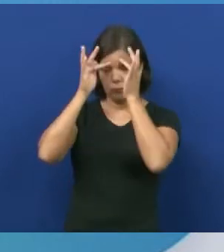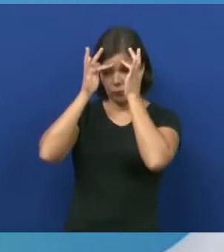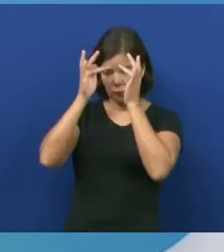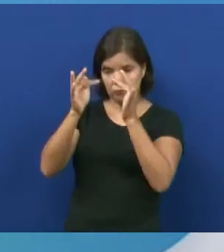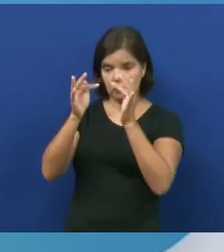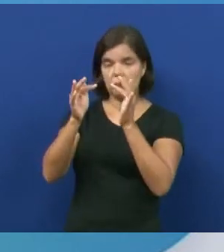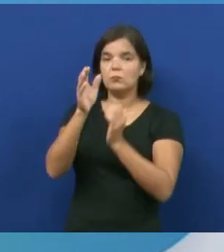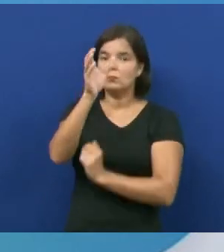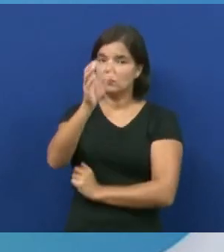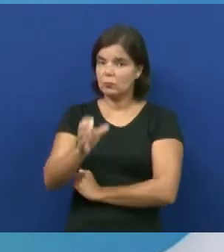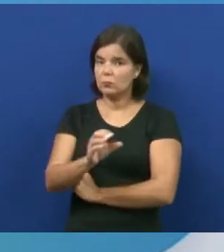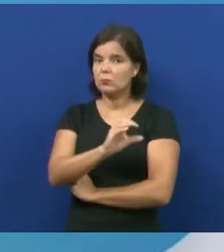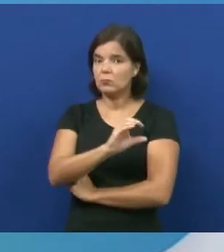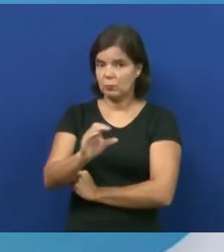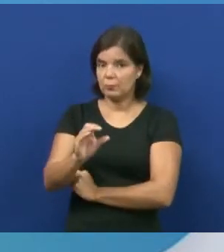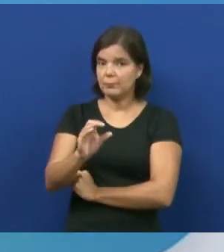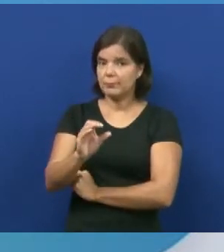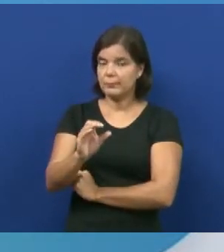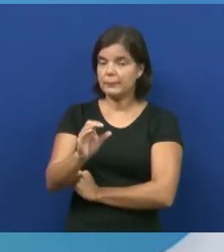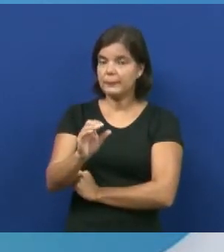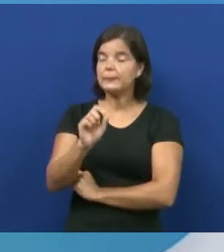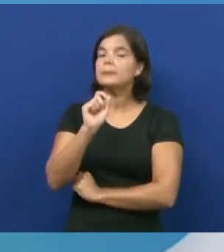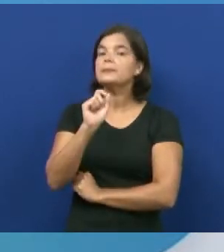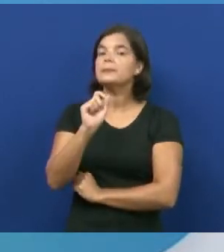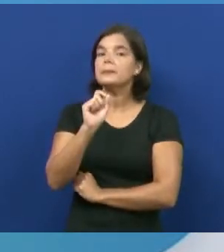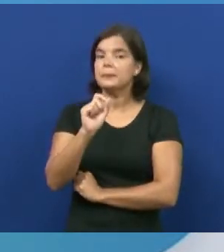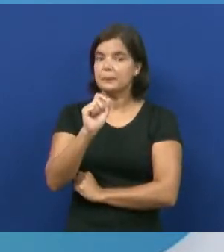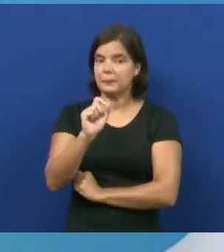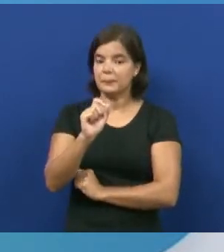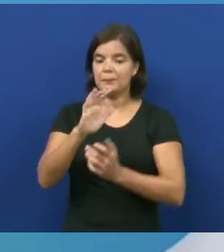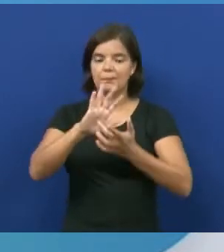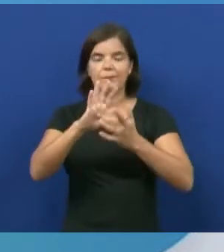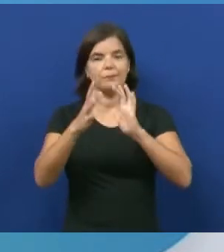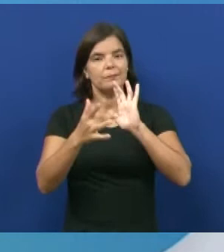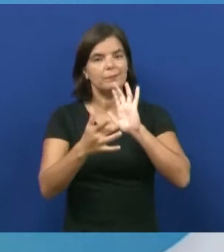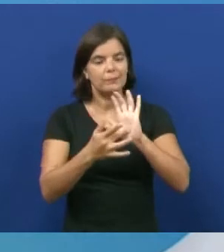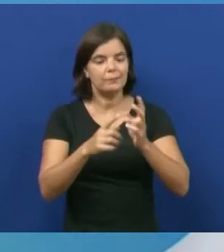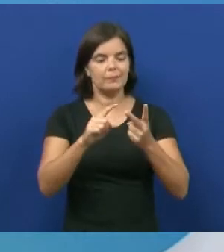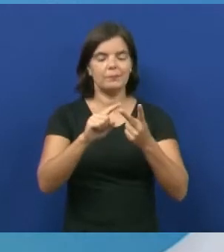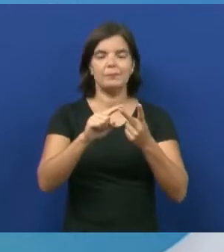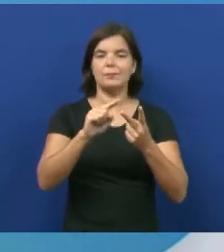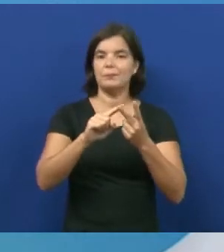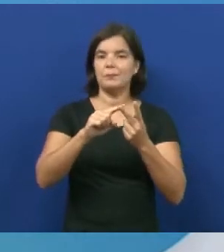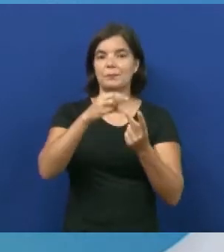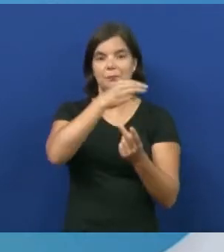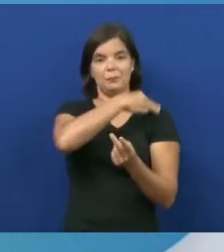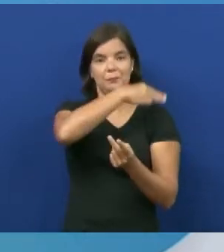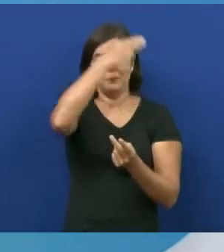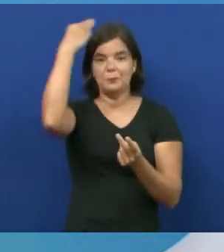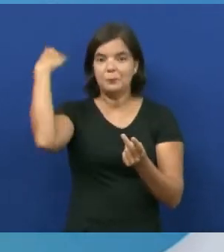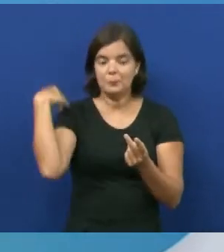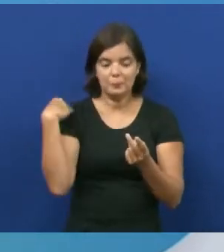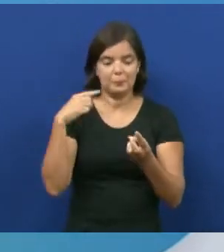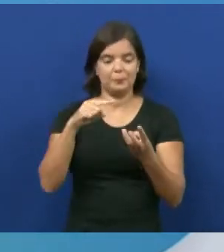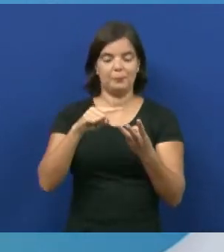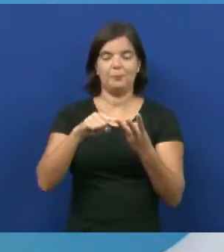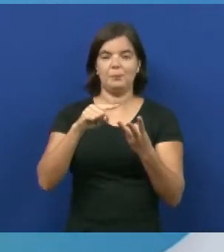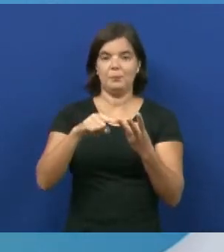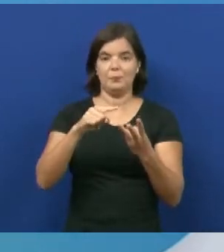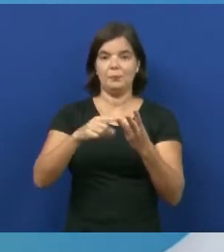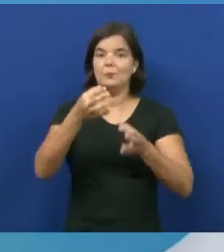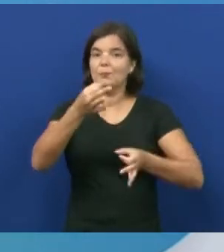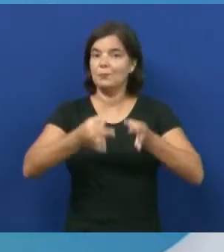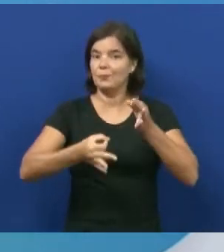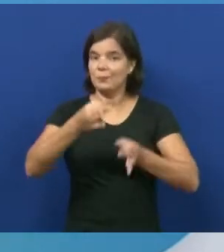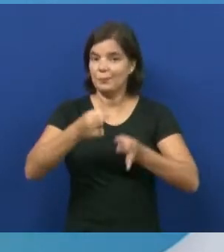própria comunidade, não é? Que fazem o papel de Jesus, de Maria Madalena, de Pôncio Pilatos. E eles